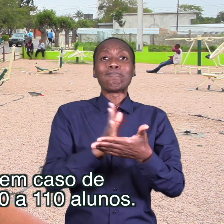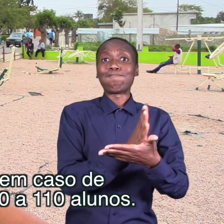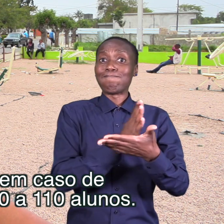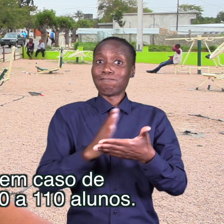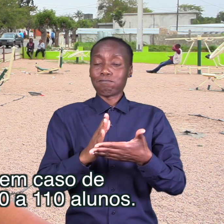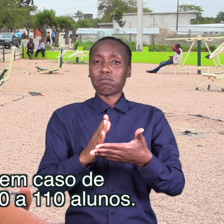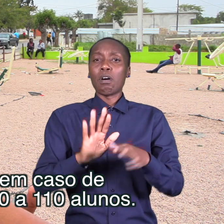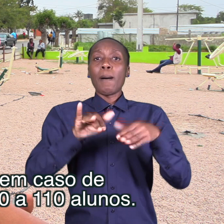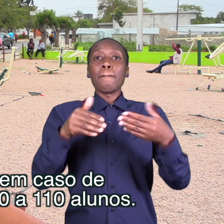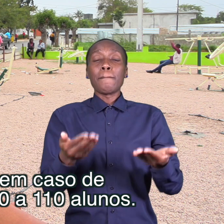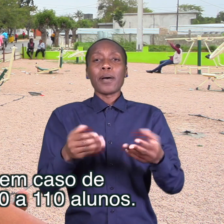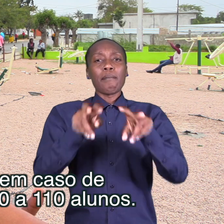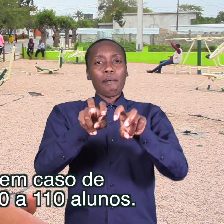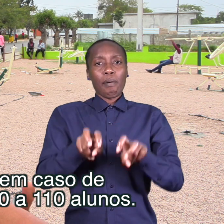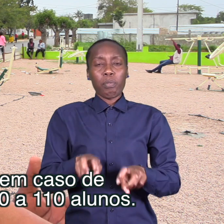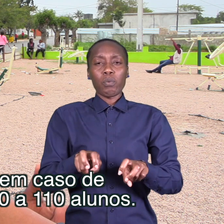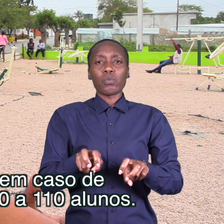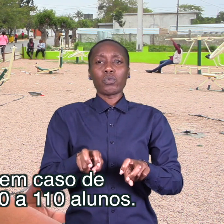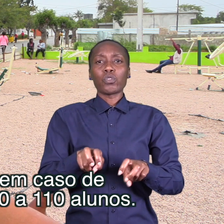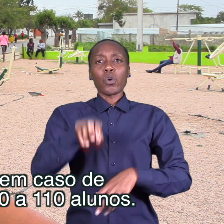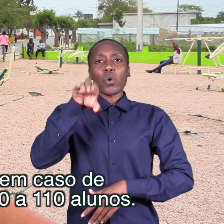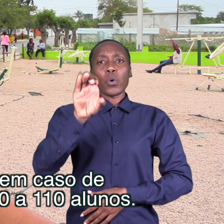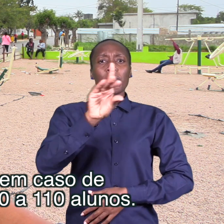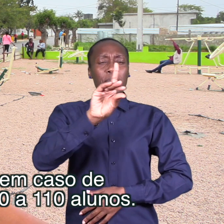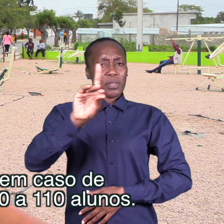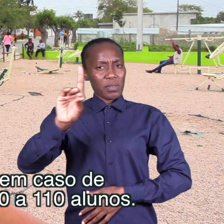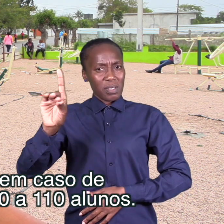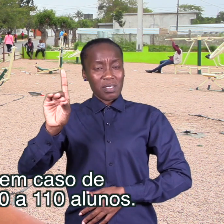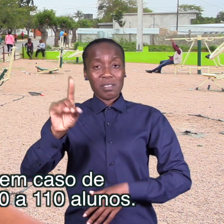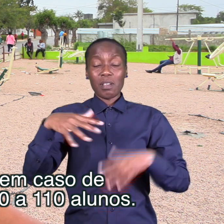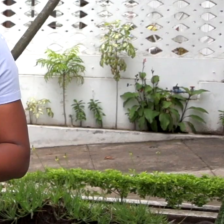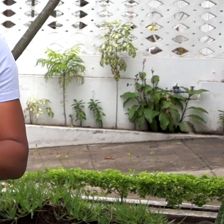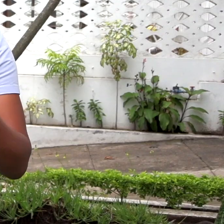caso de turmas que cheguem a cerca de 100 a 110 alunos.